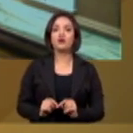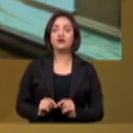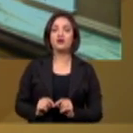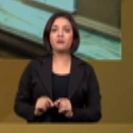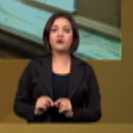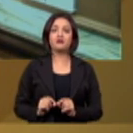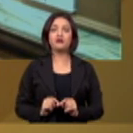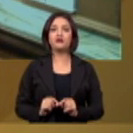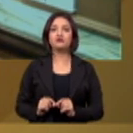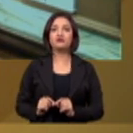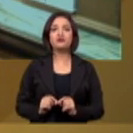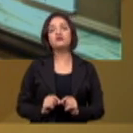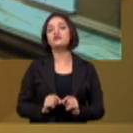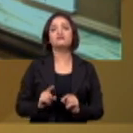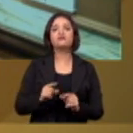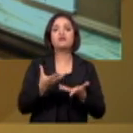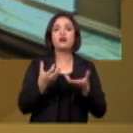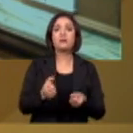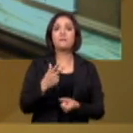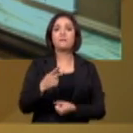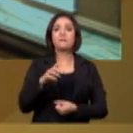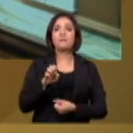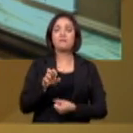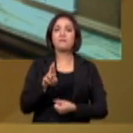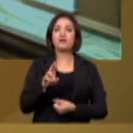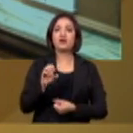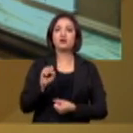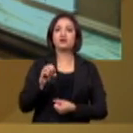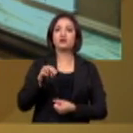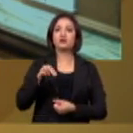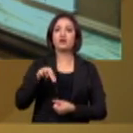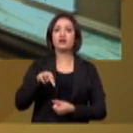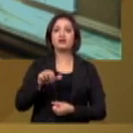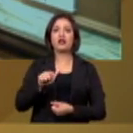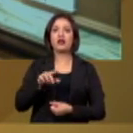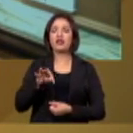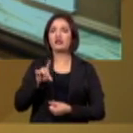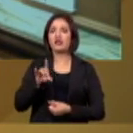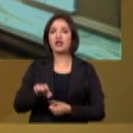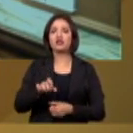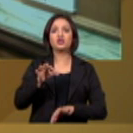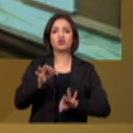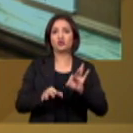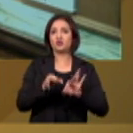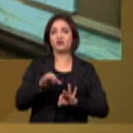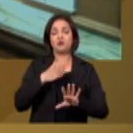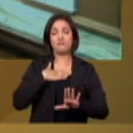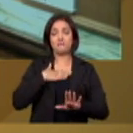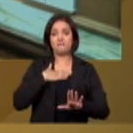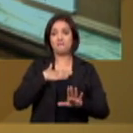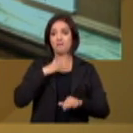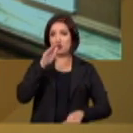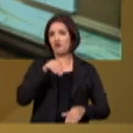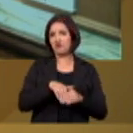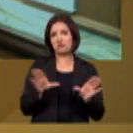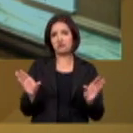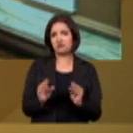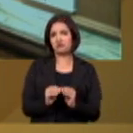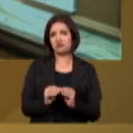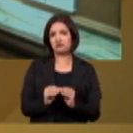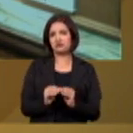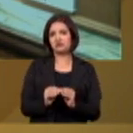jurídica o presidente tinha um o